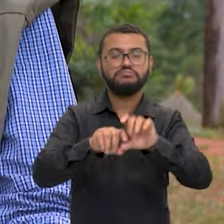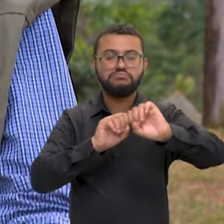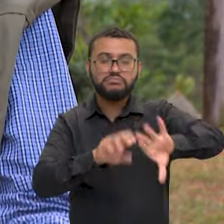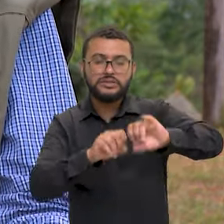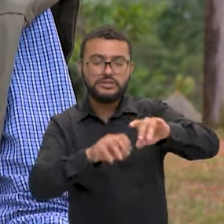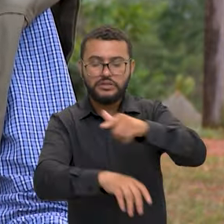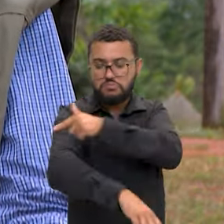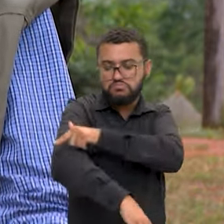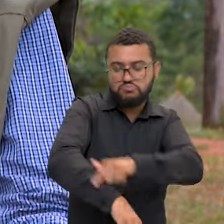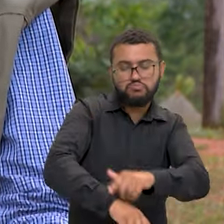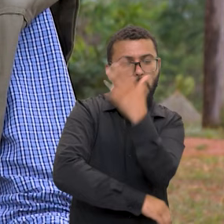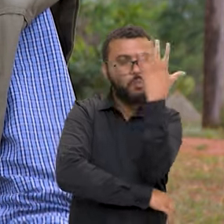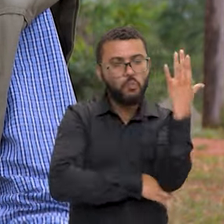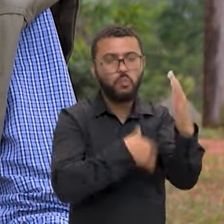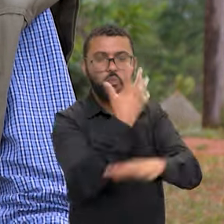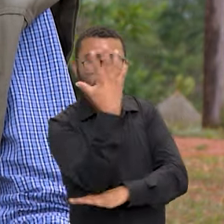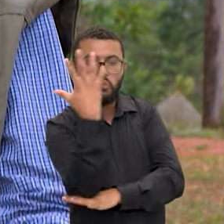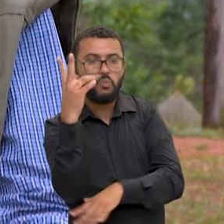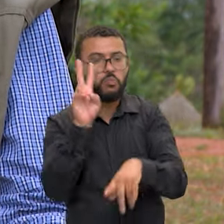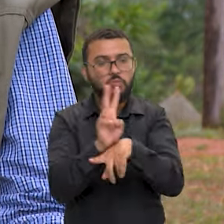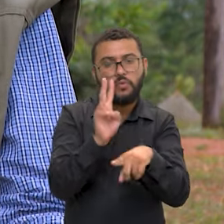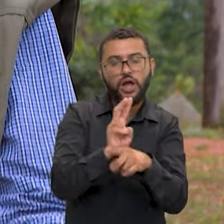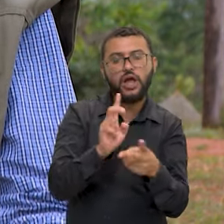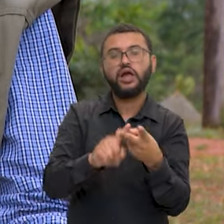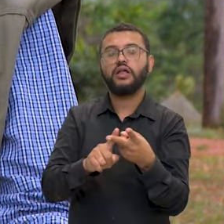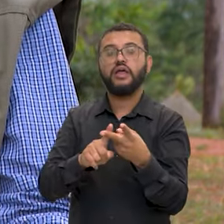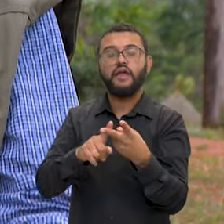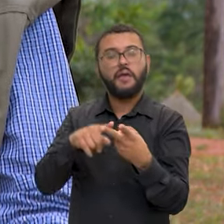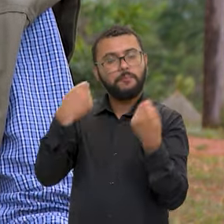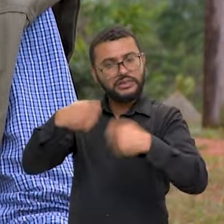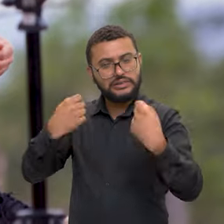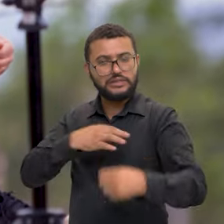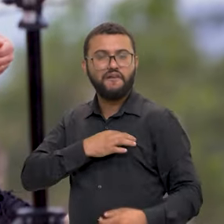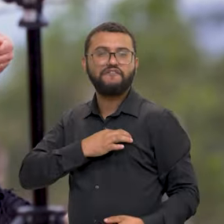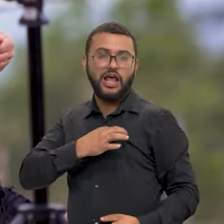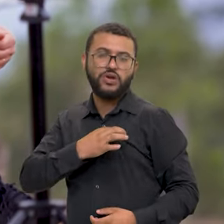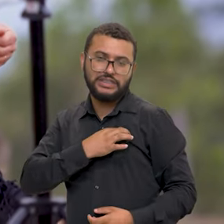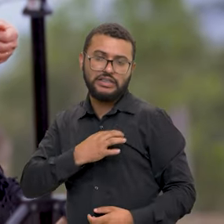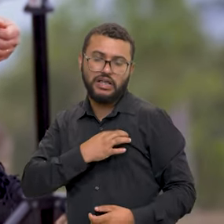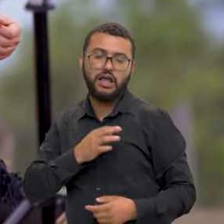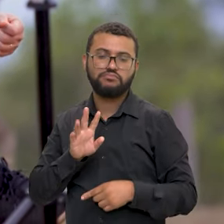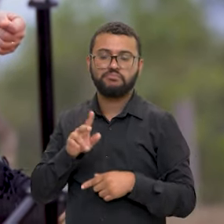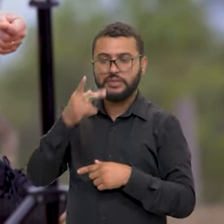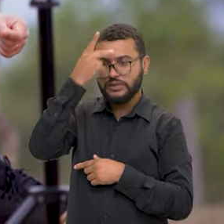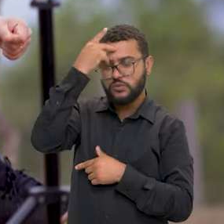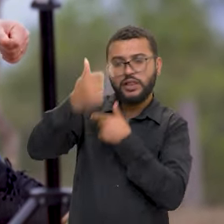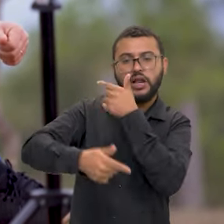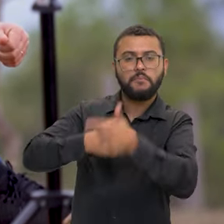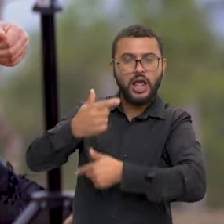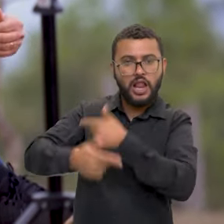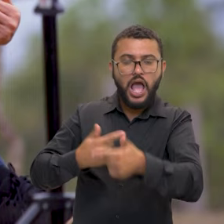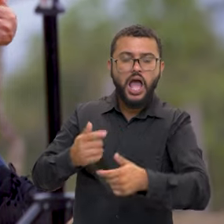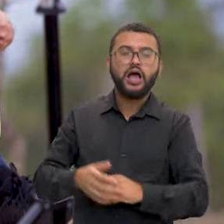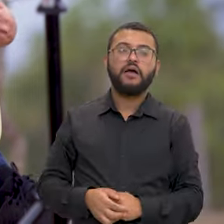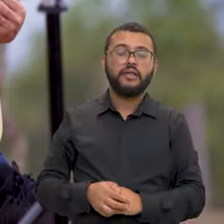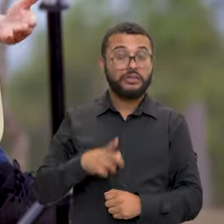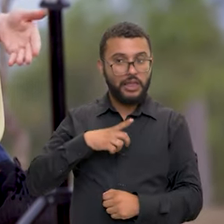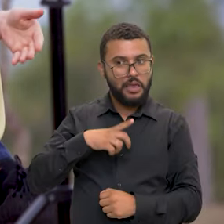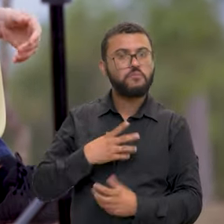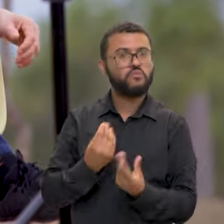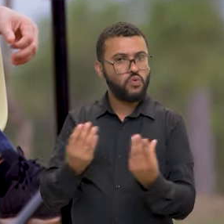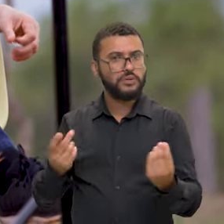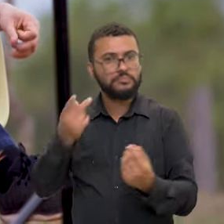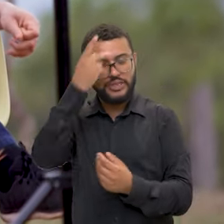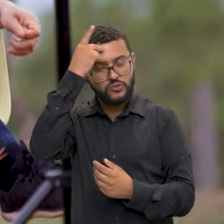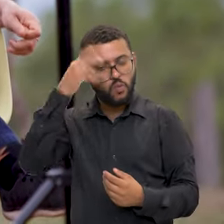Nós temos um conjunto grande de voluntários. Somente nesse ano já foram mais de 500 voluntários